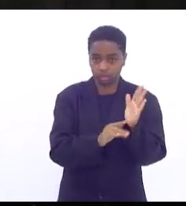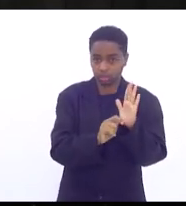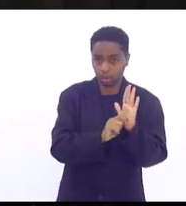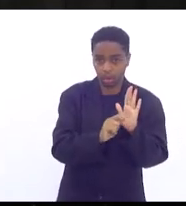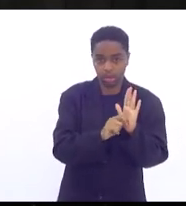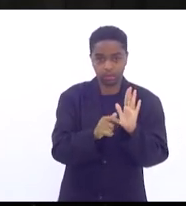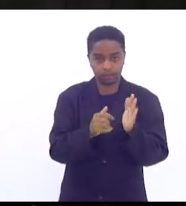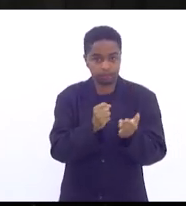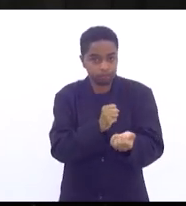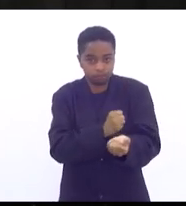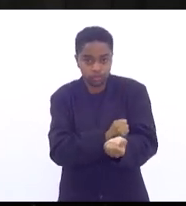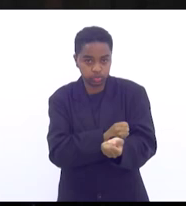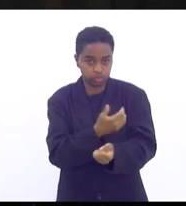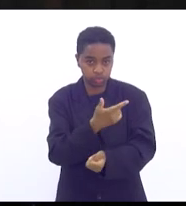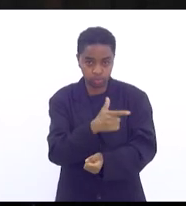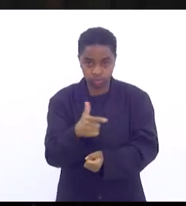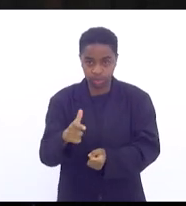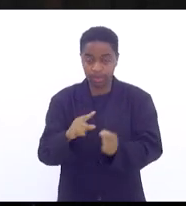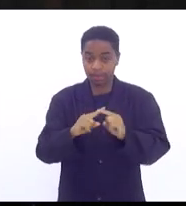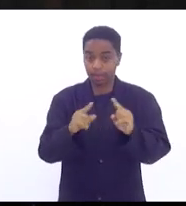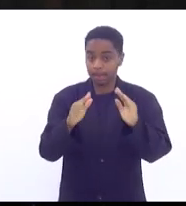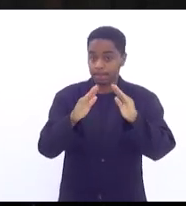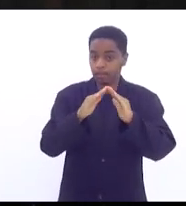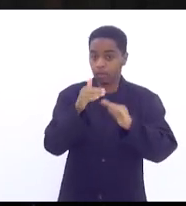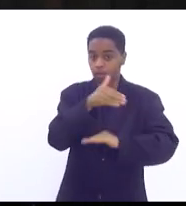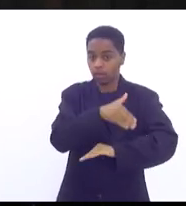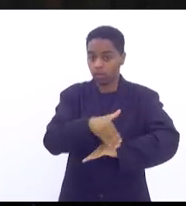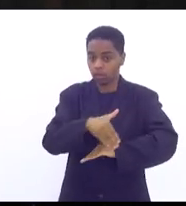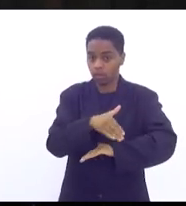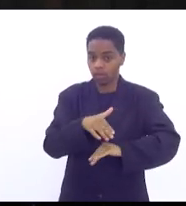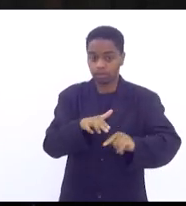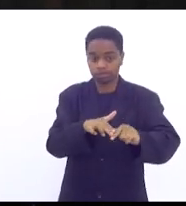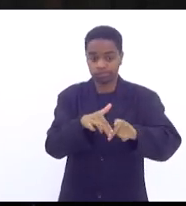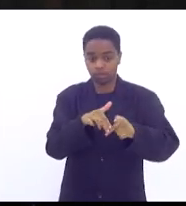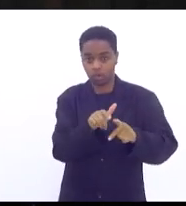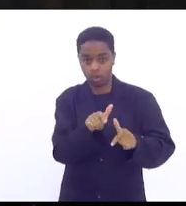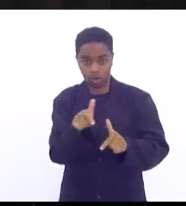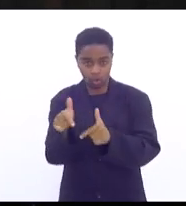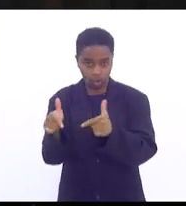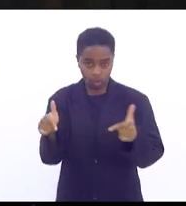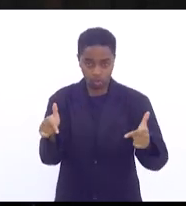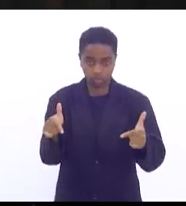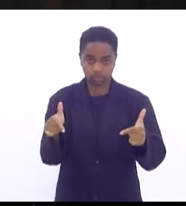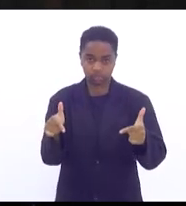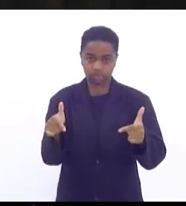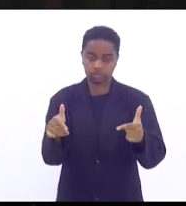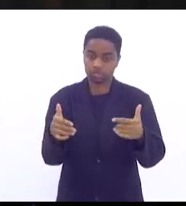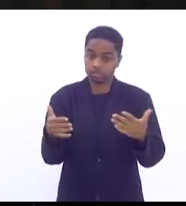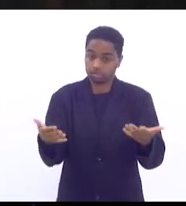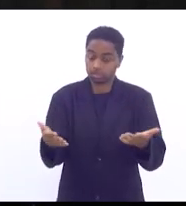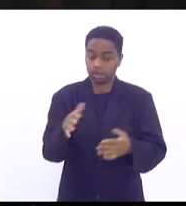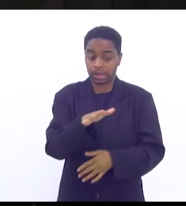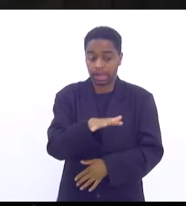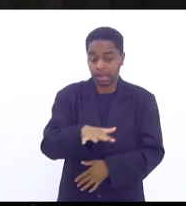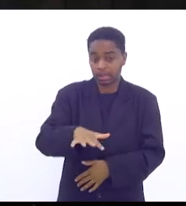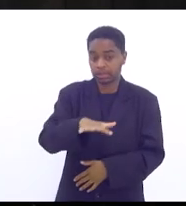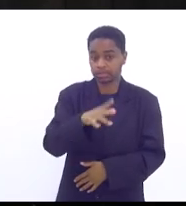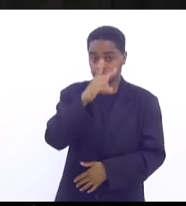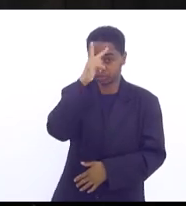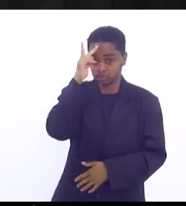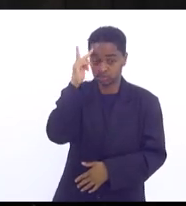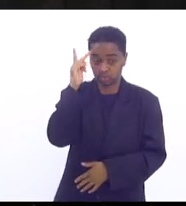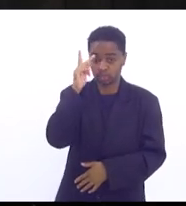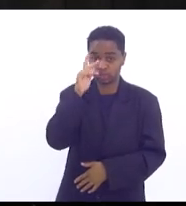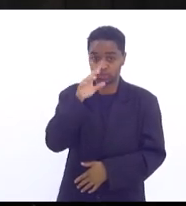viciados, mas estão nas ruas por outras razões, essas não seriam